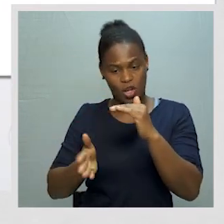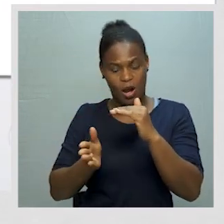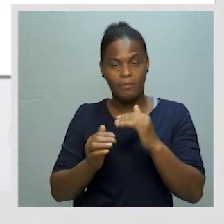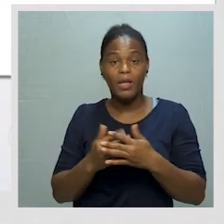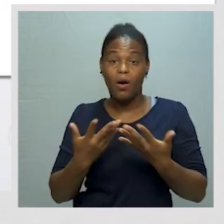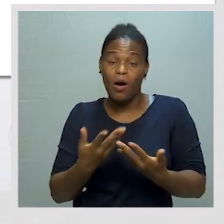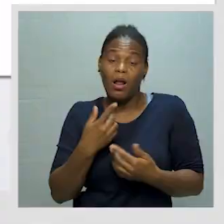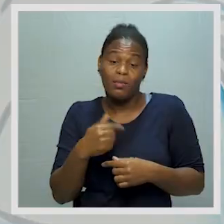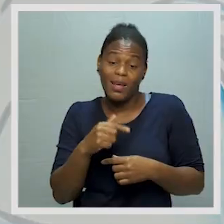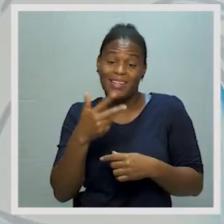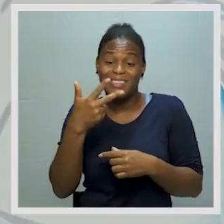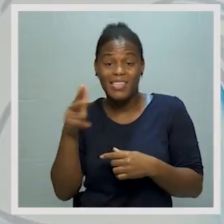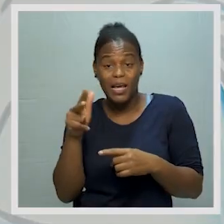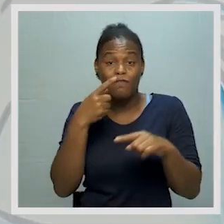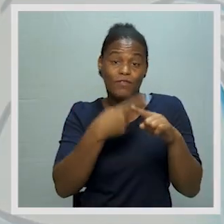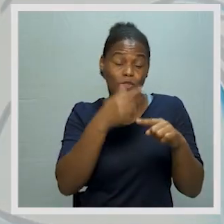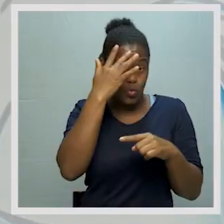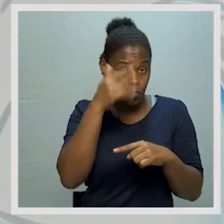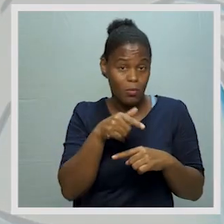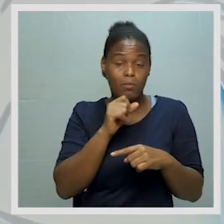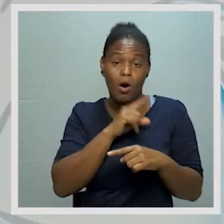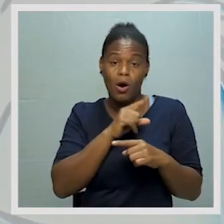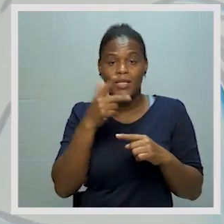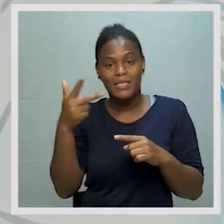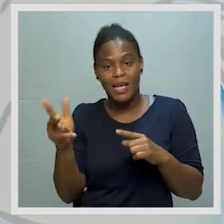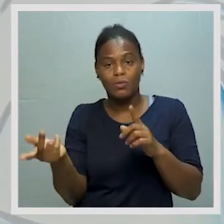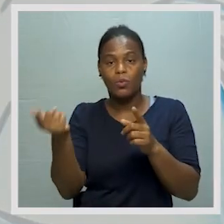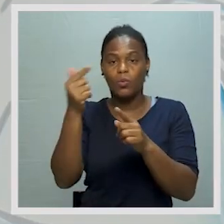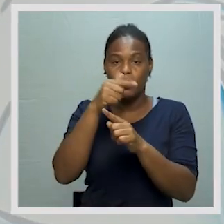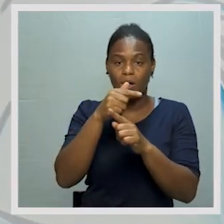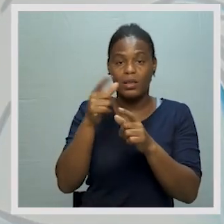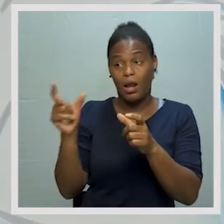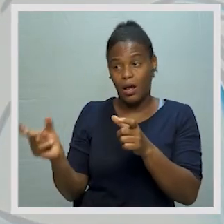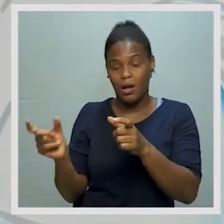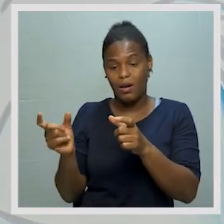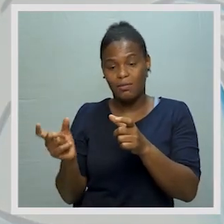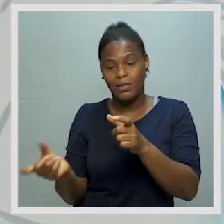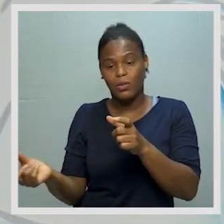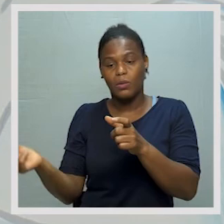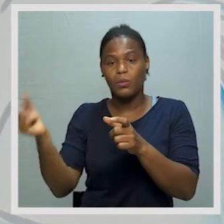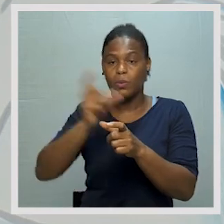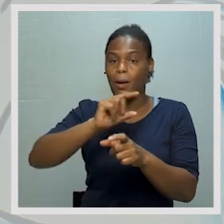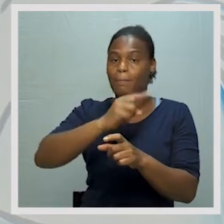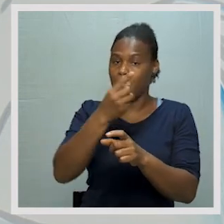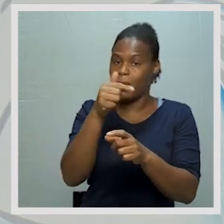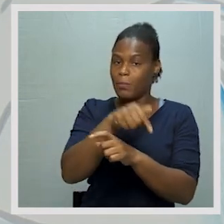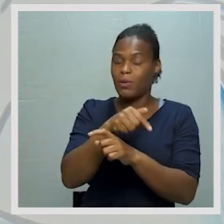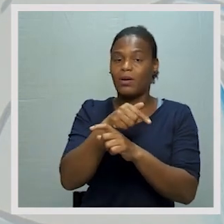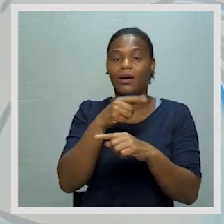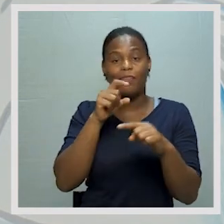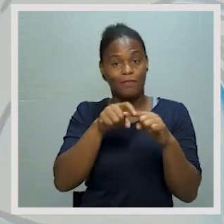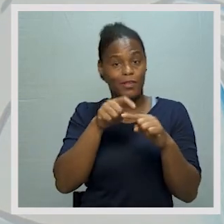agora? Eu tenho 100 a multiplicar por um número, posso mandar o 100 para o primeiro, está no segundo membro a multiplicar, vou mandar para o primeiro membro